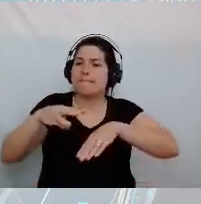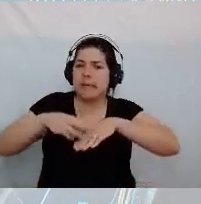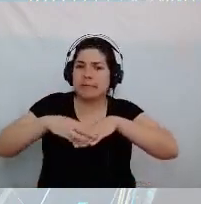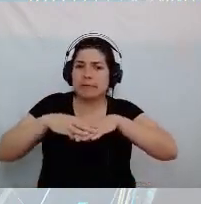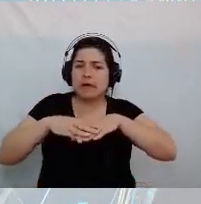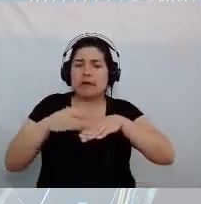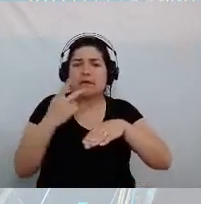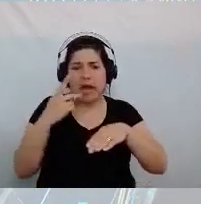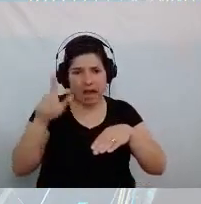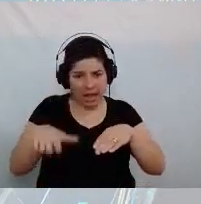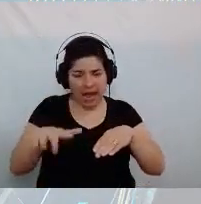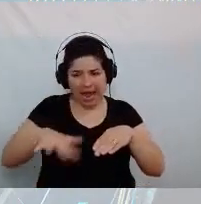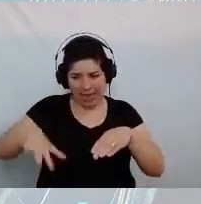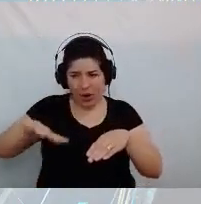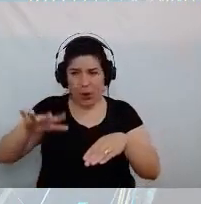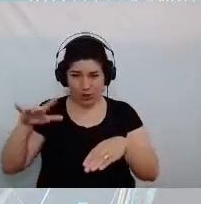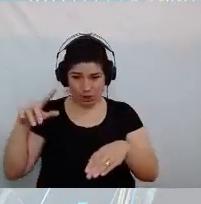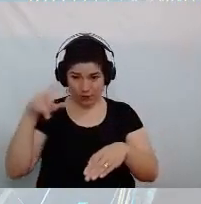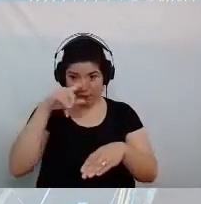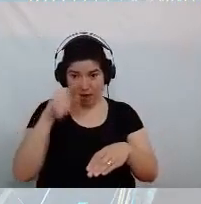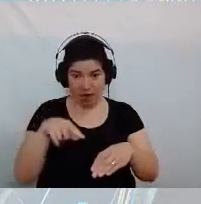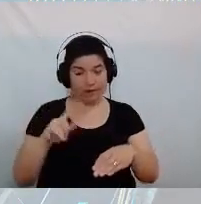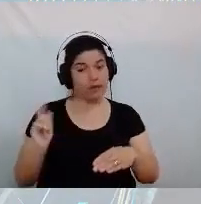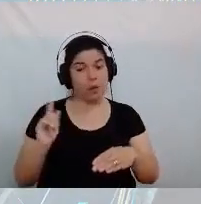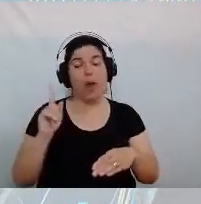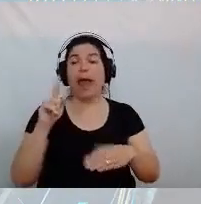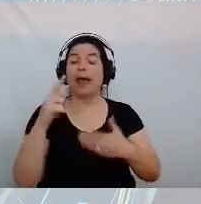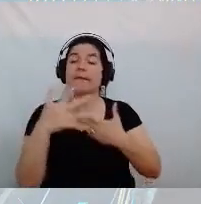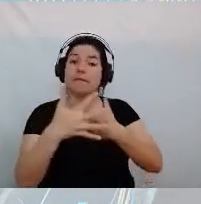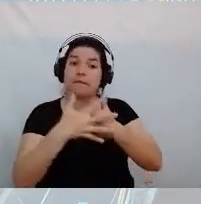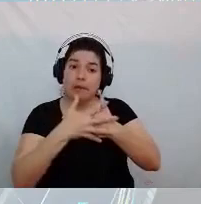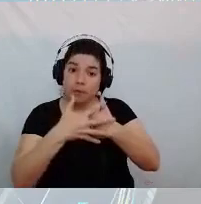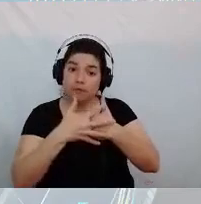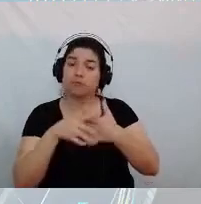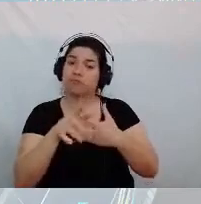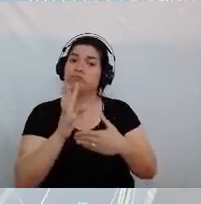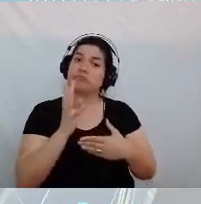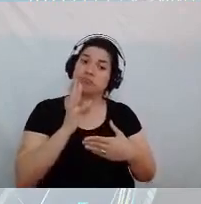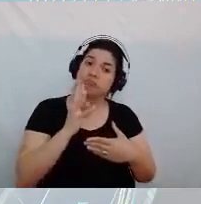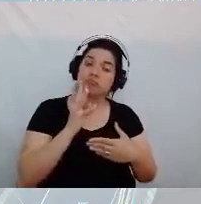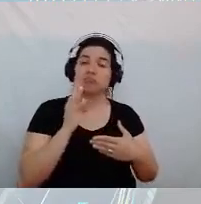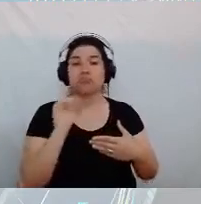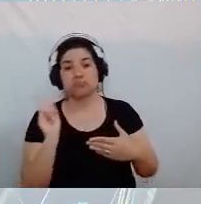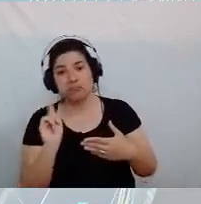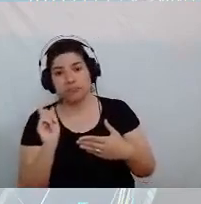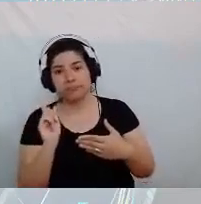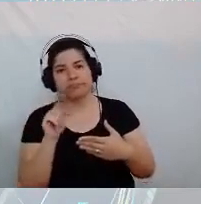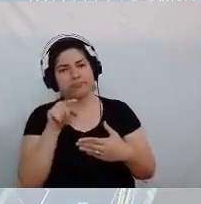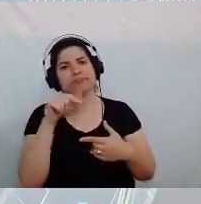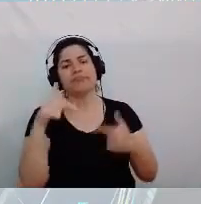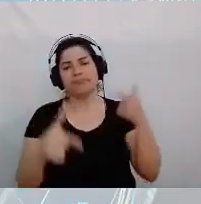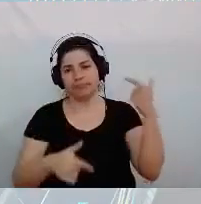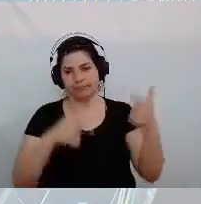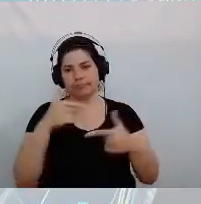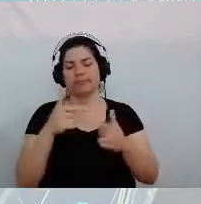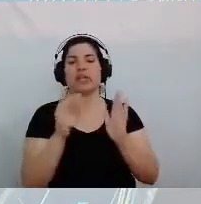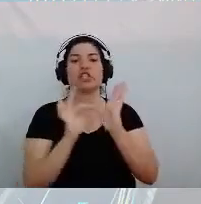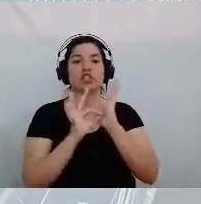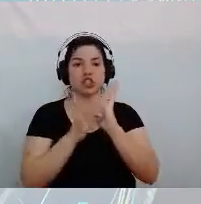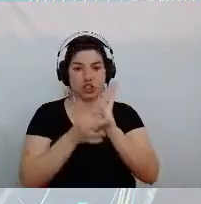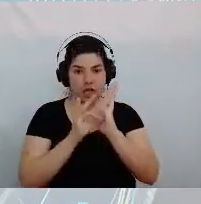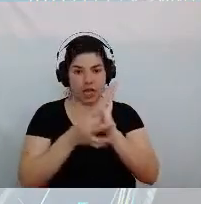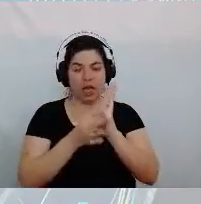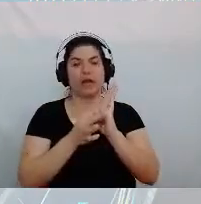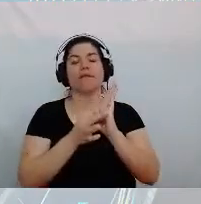quero pegar a parte complicada Tá mas é aquela parte do Framework que eventualmente Você conhece ou não se você trabalha com Java com node